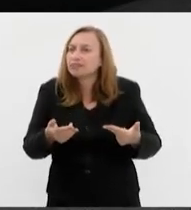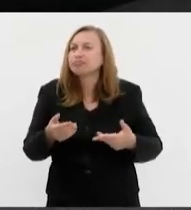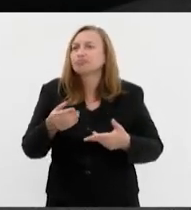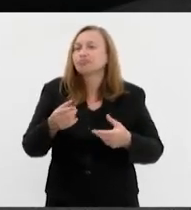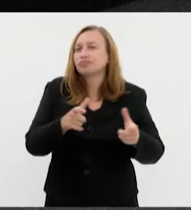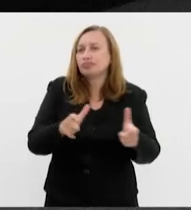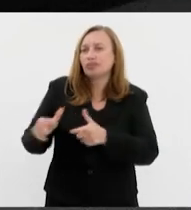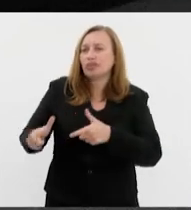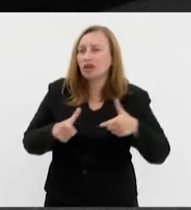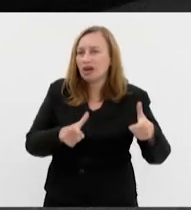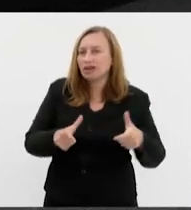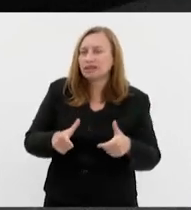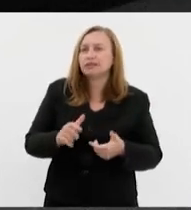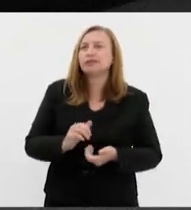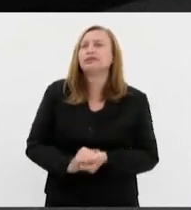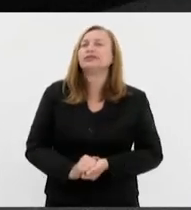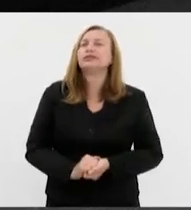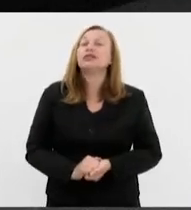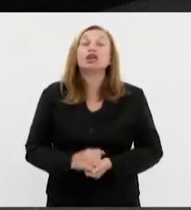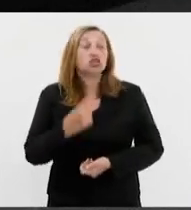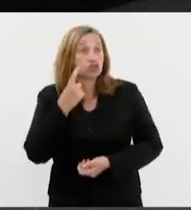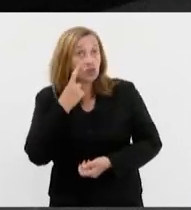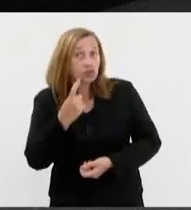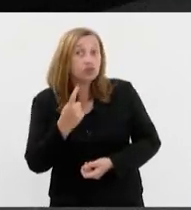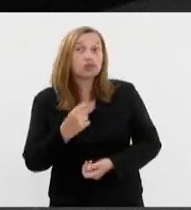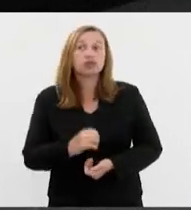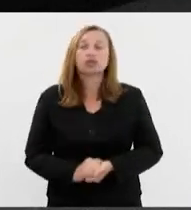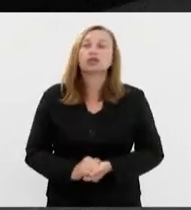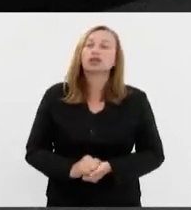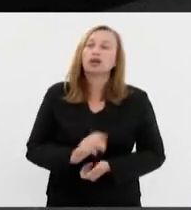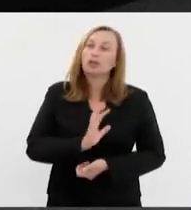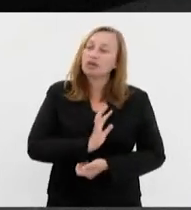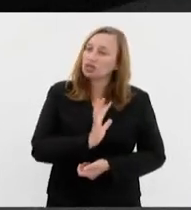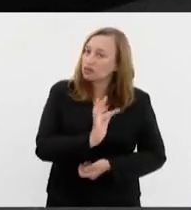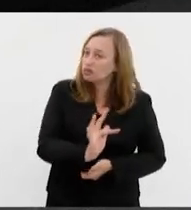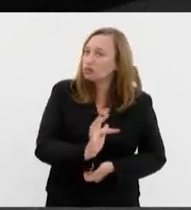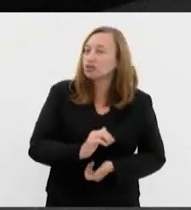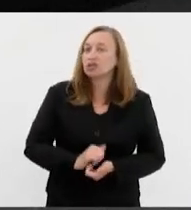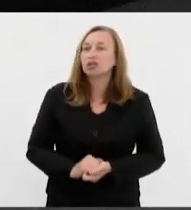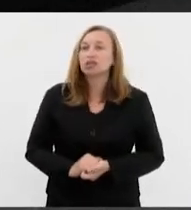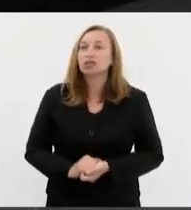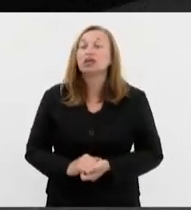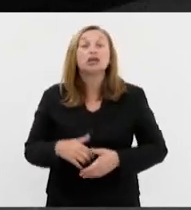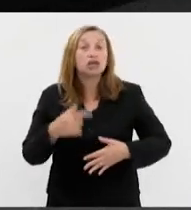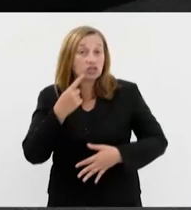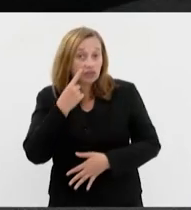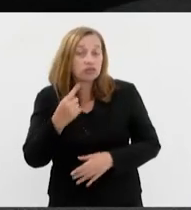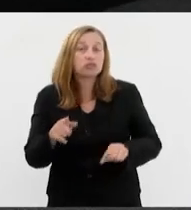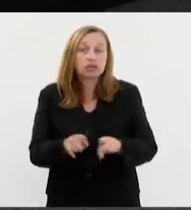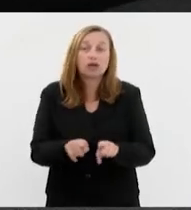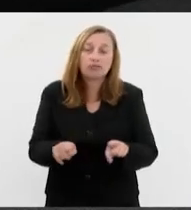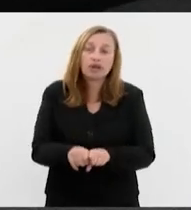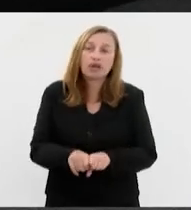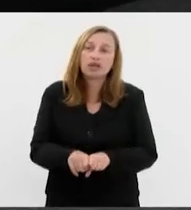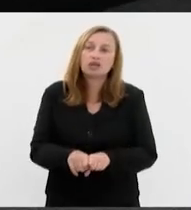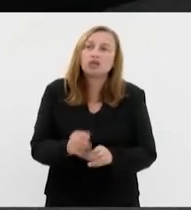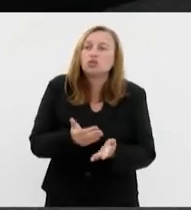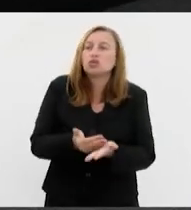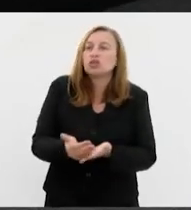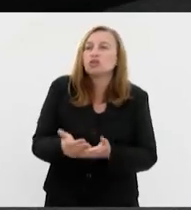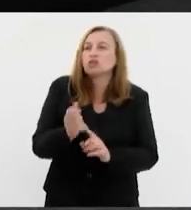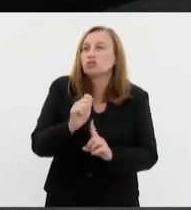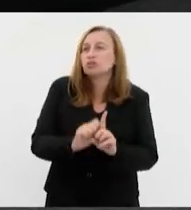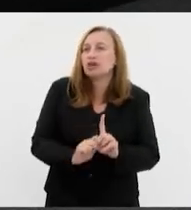Piraí, a gente viu a situação da Baixada Fluminense e a gente viu a situação, logo no início do